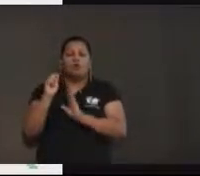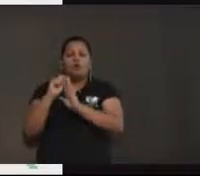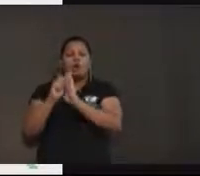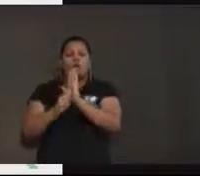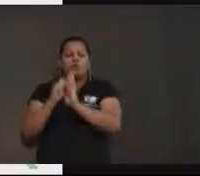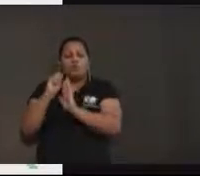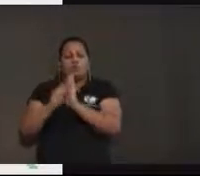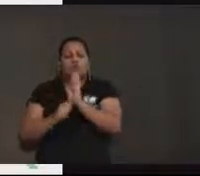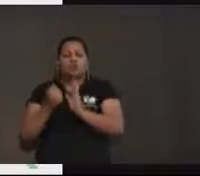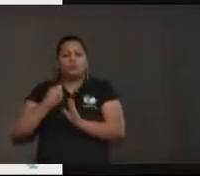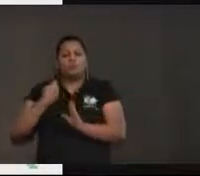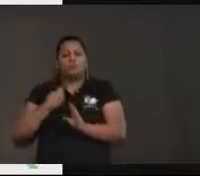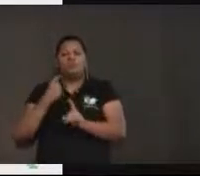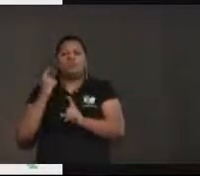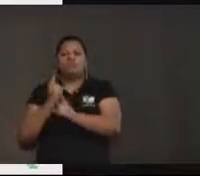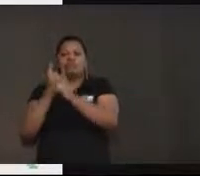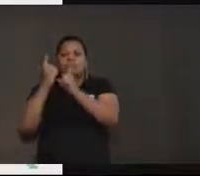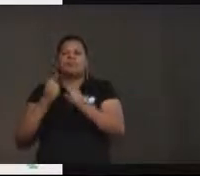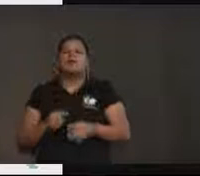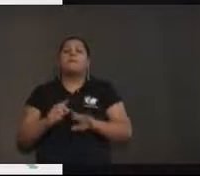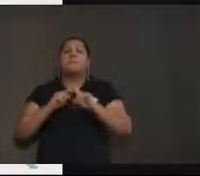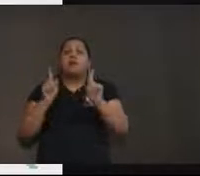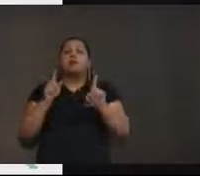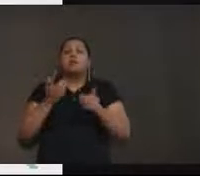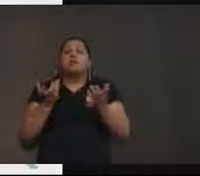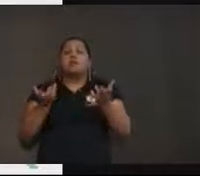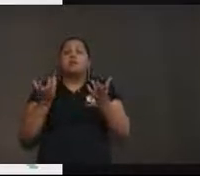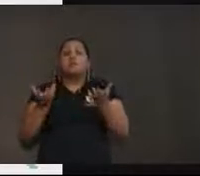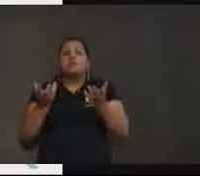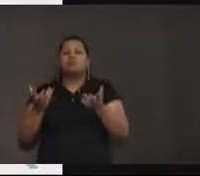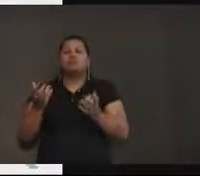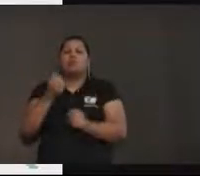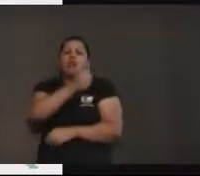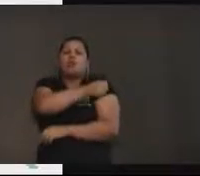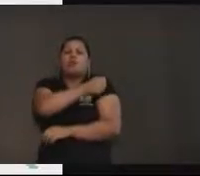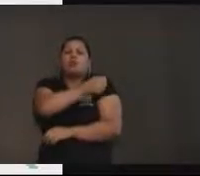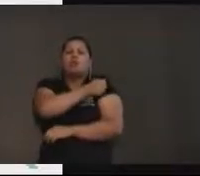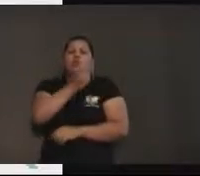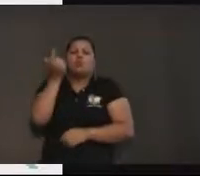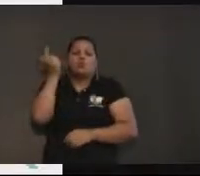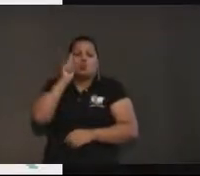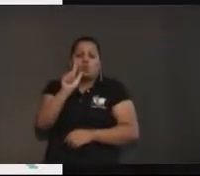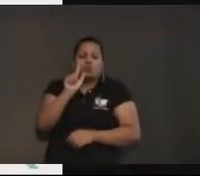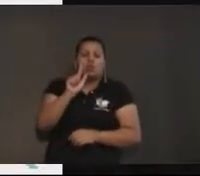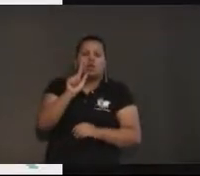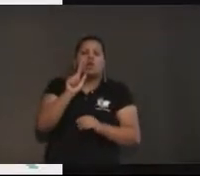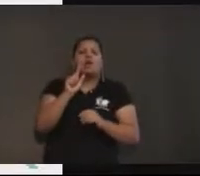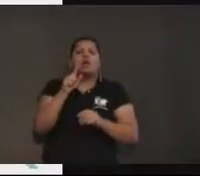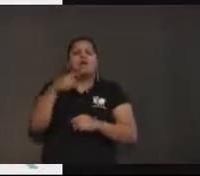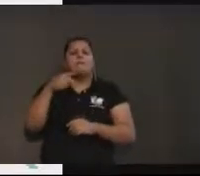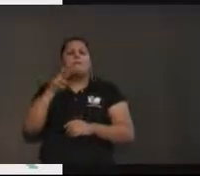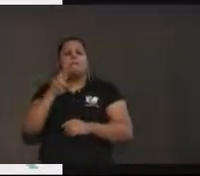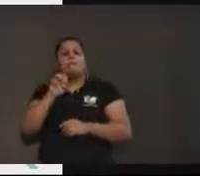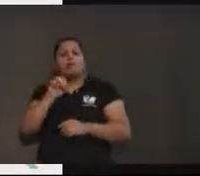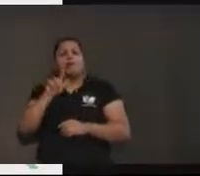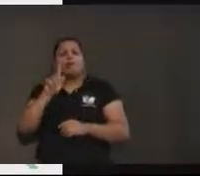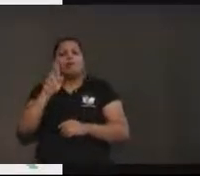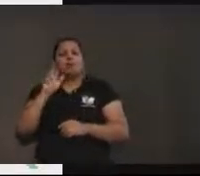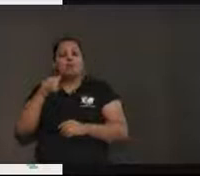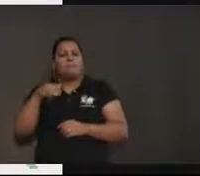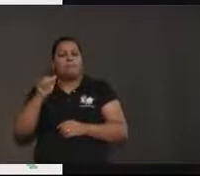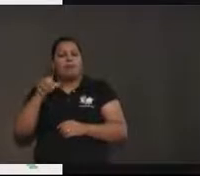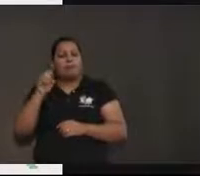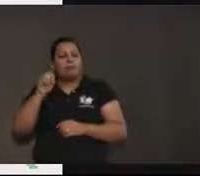programar precisava muito de um aluno que programar se ele teve interesse na matemática e terminou vindo hoje em dia está terminando uma estrada